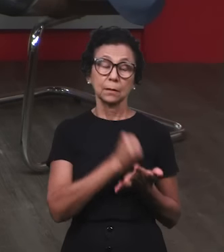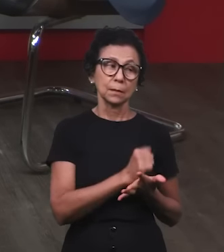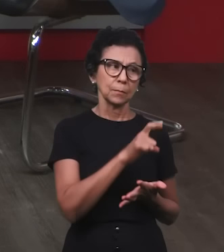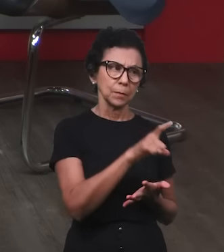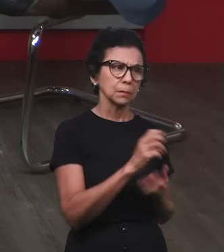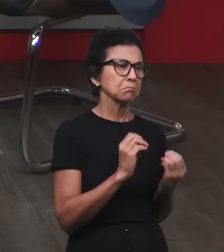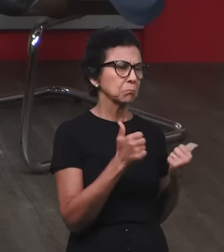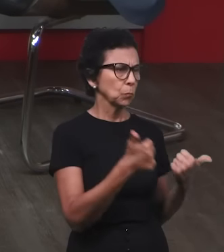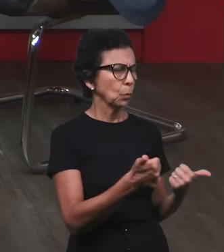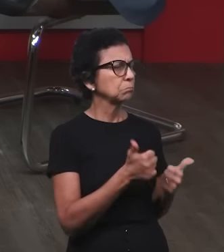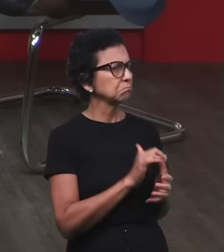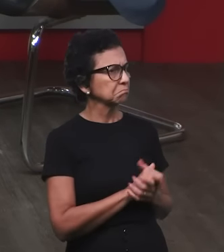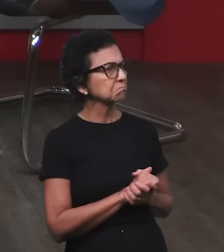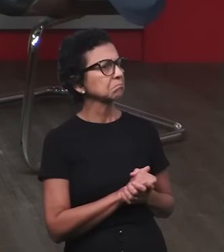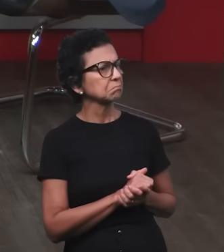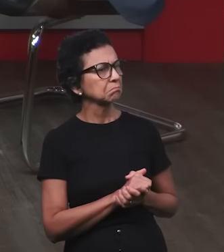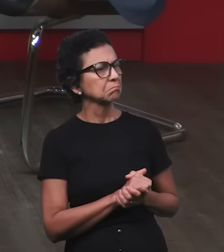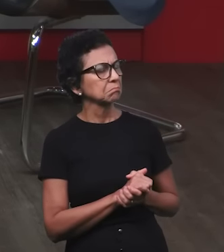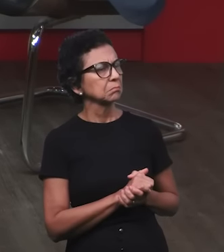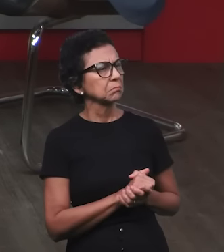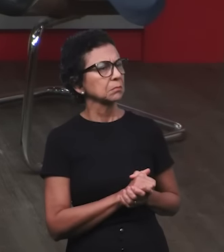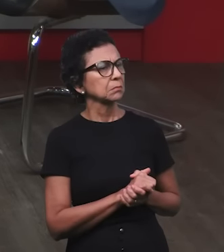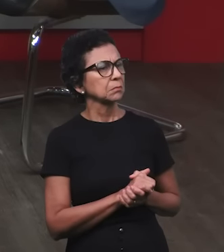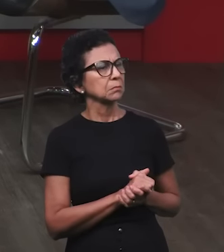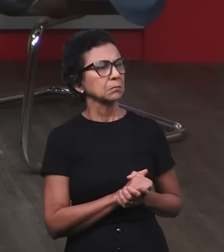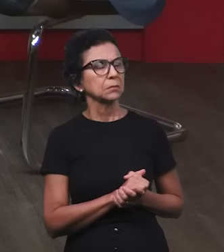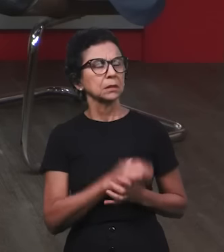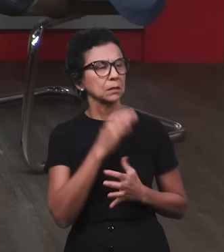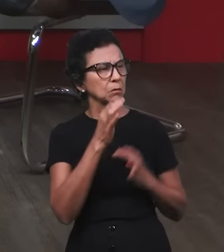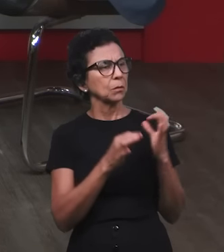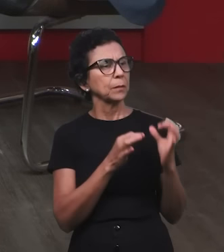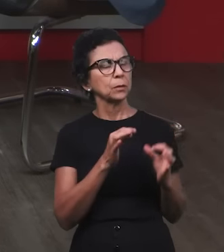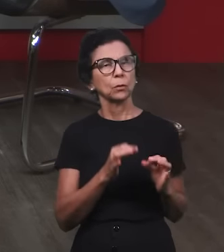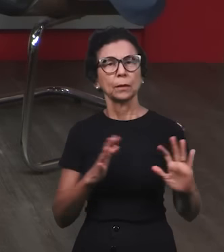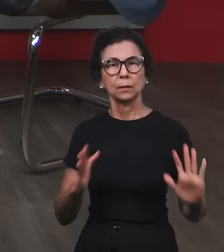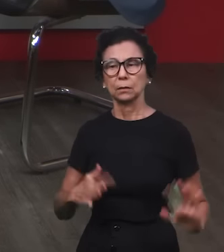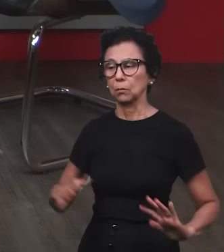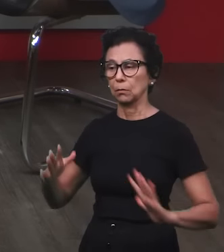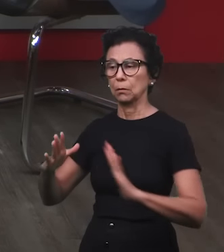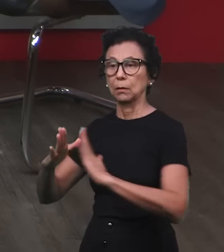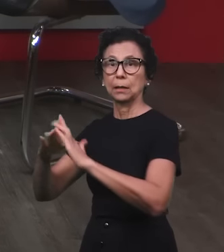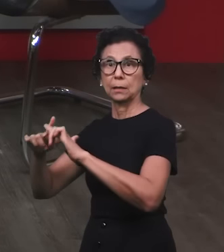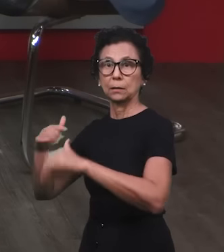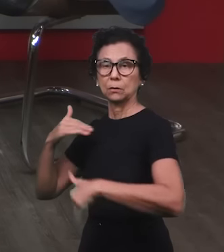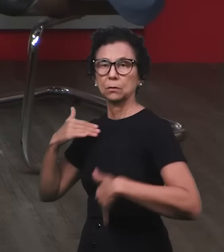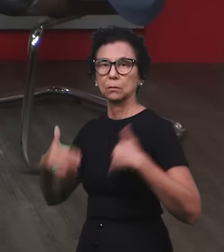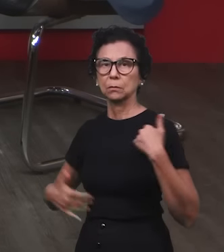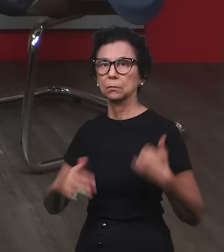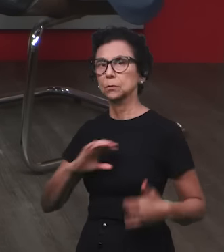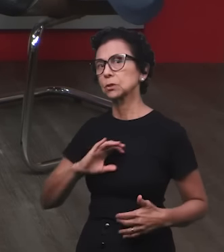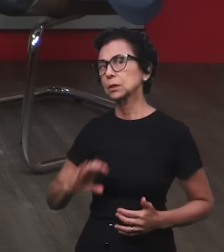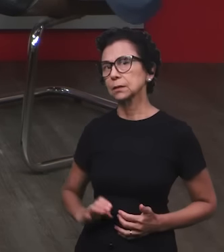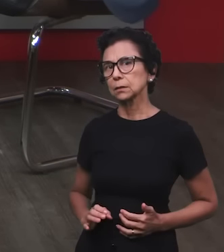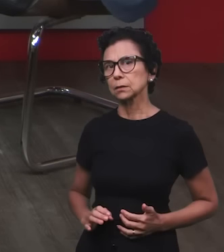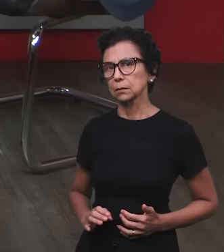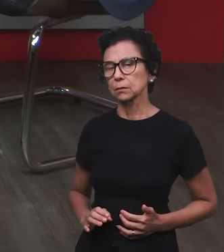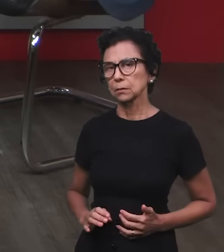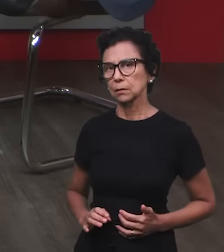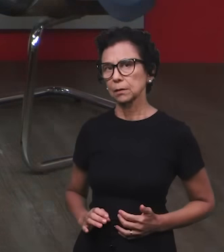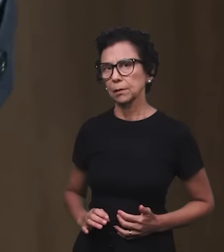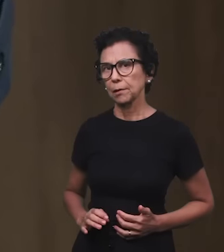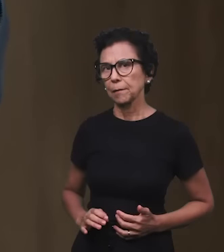muito bem, na vida da igreja, a igreja é corpo, né? O Espírito Santo, a diferença, aquilo